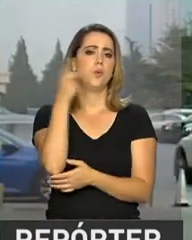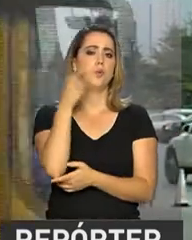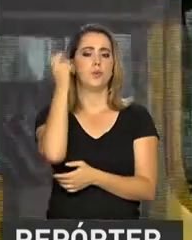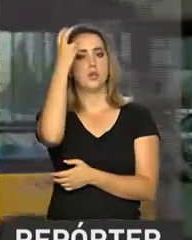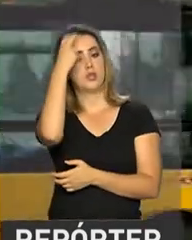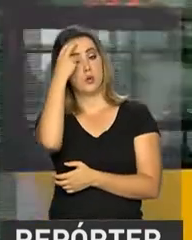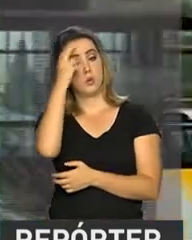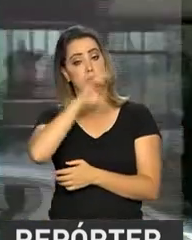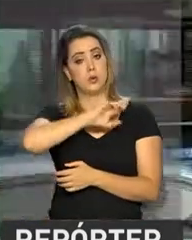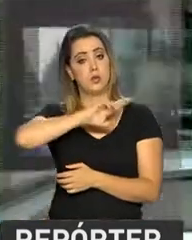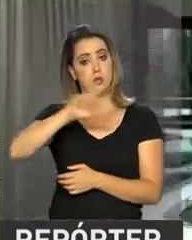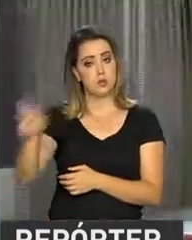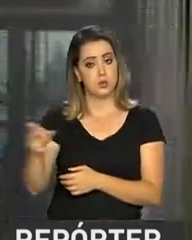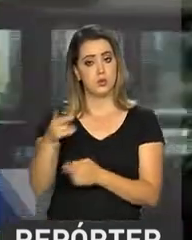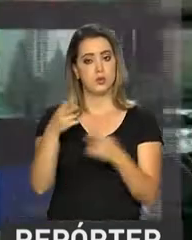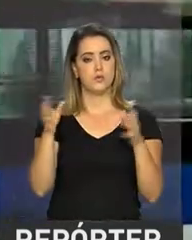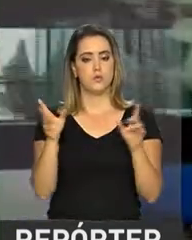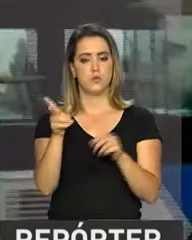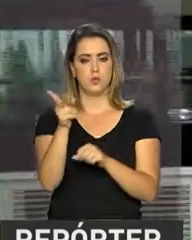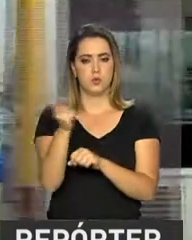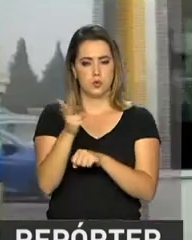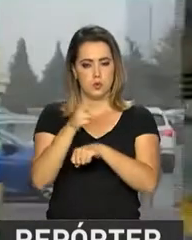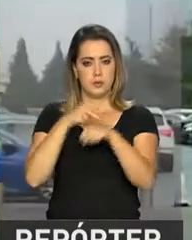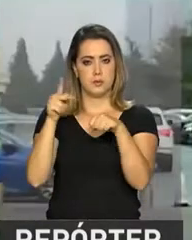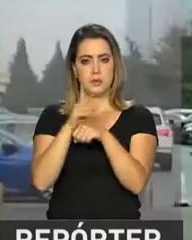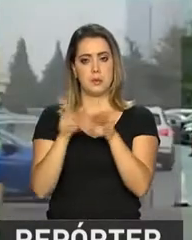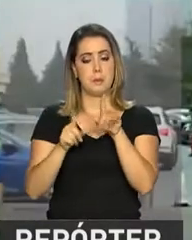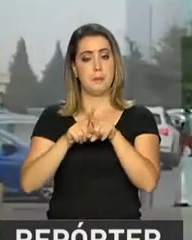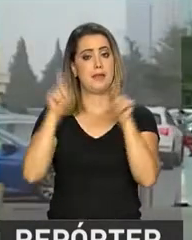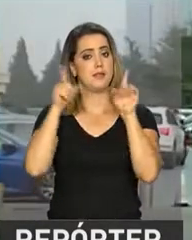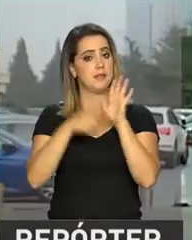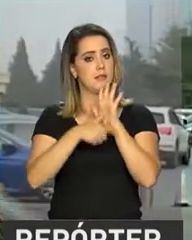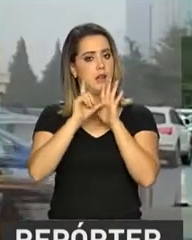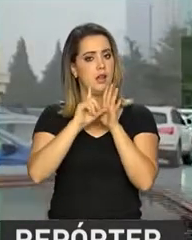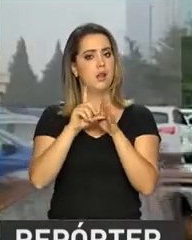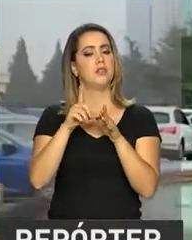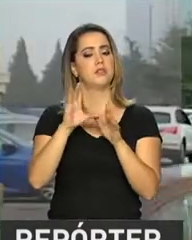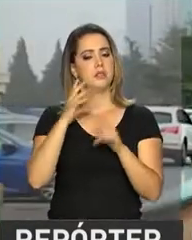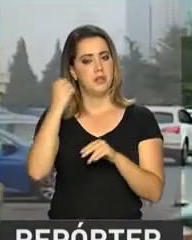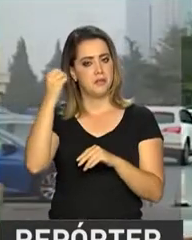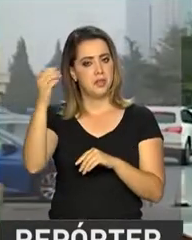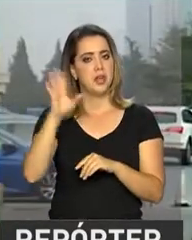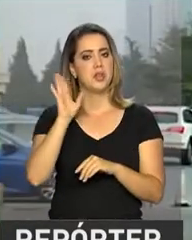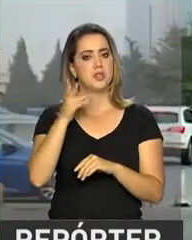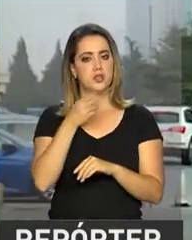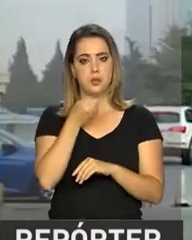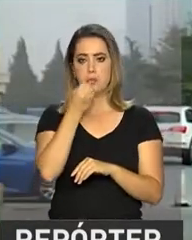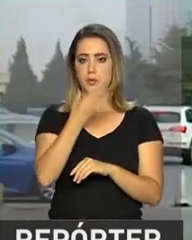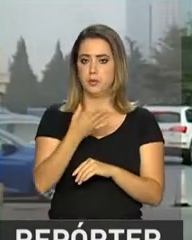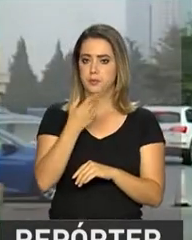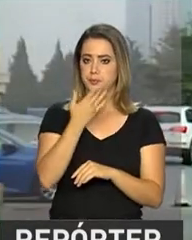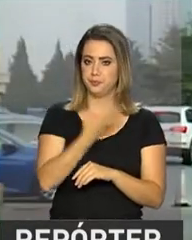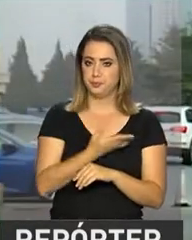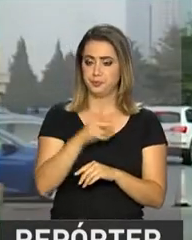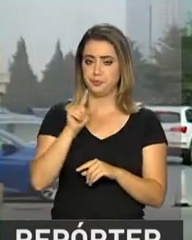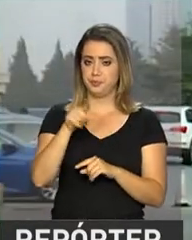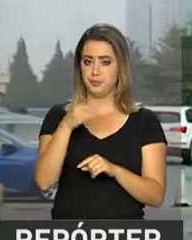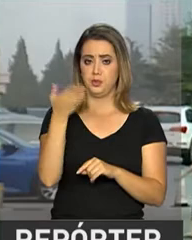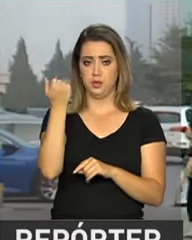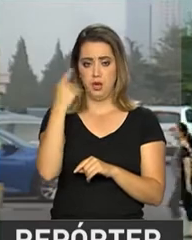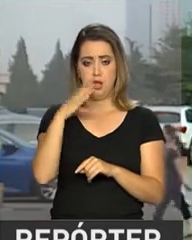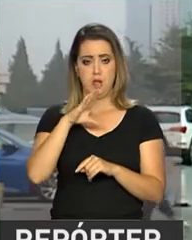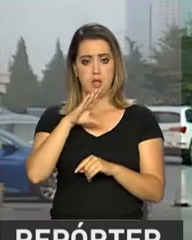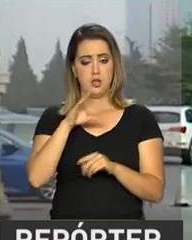culturais entre os países. Mas ainda antes de chegar à China, a viagem internacional já produziu resultados. Em escala